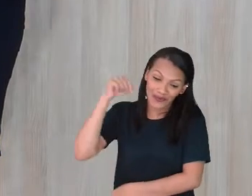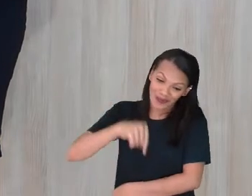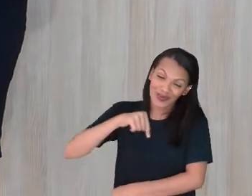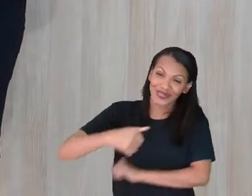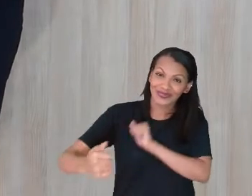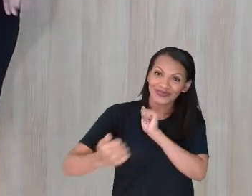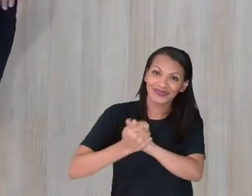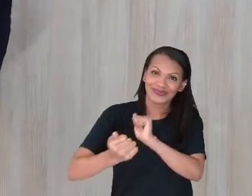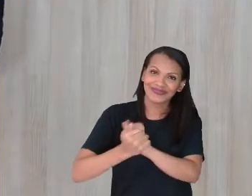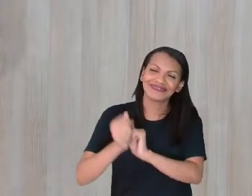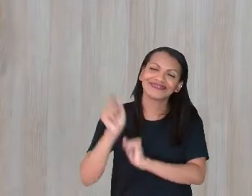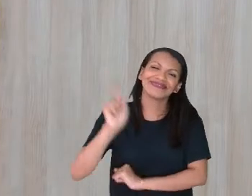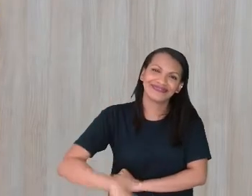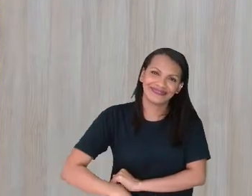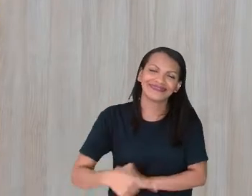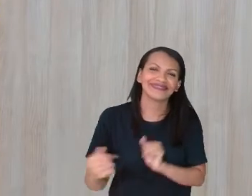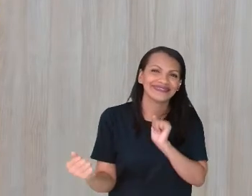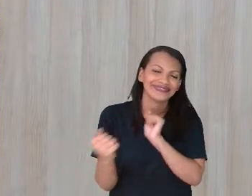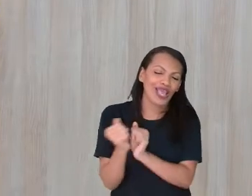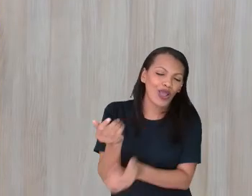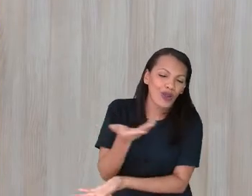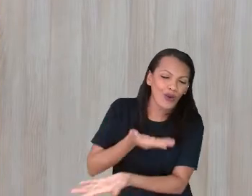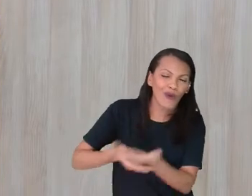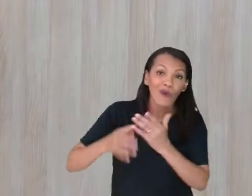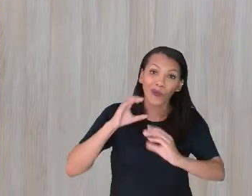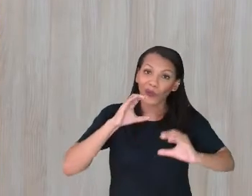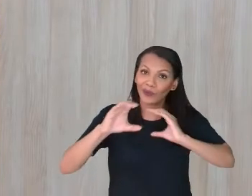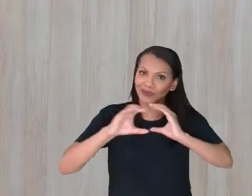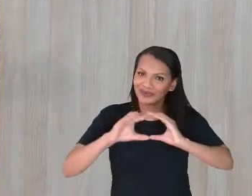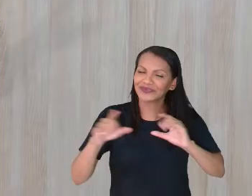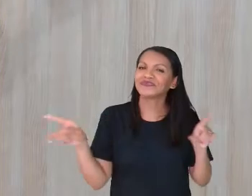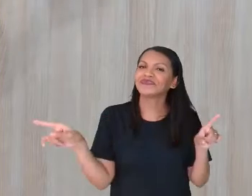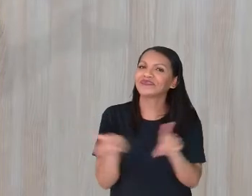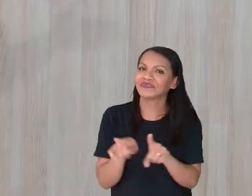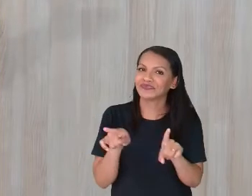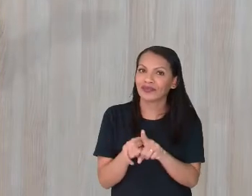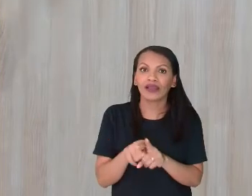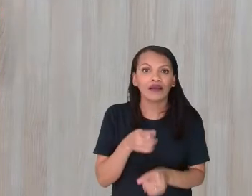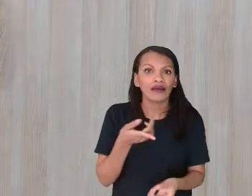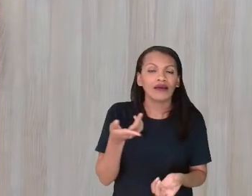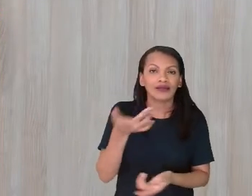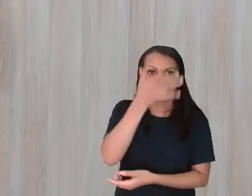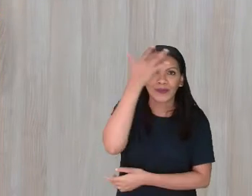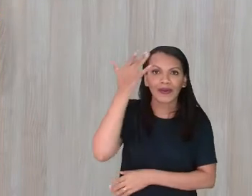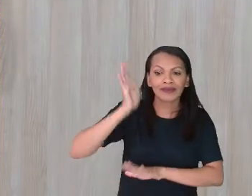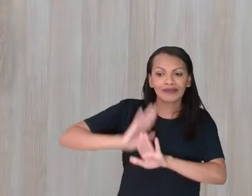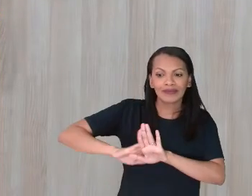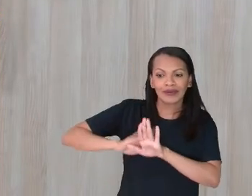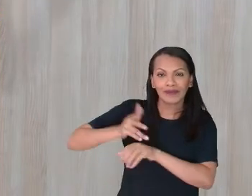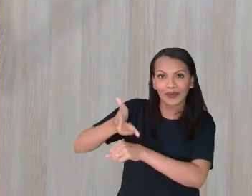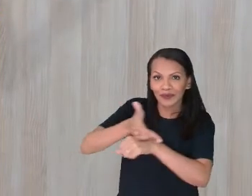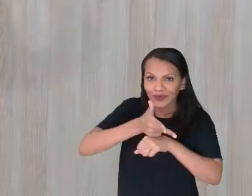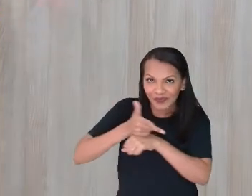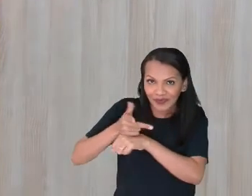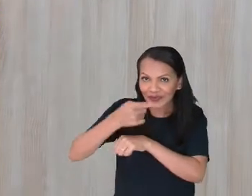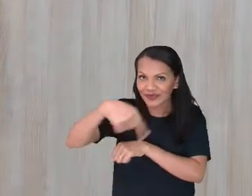gente, né, estabelecer um diálogo. Agradecer a produção, que permite que as aulas cheguem até